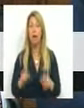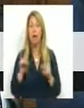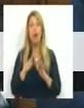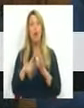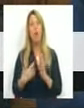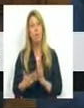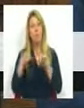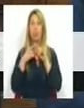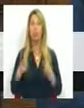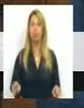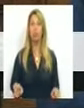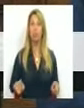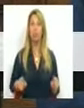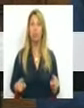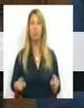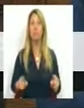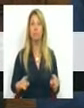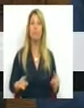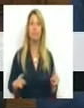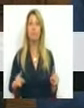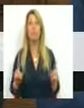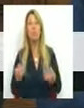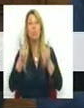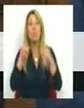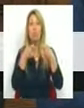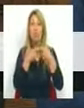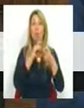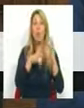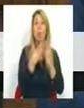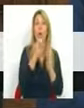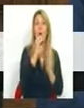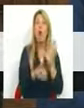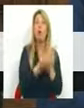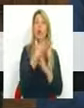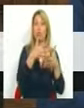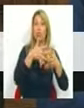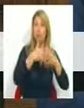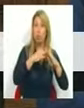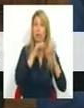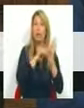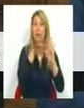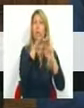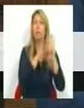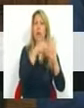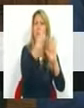Este era um plano substancialmente diferente, que ia em linha não com o plano original de reestruturação, em que estava programada um conjunto de compromissos que